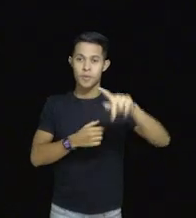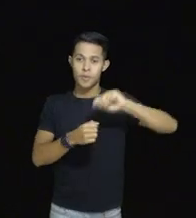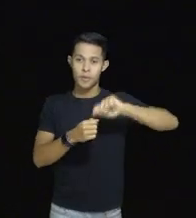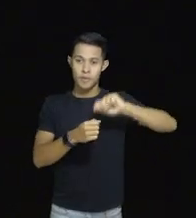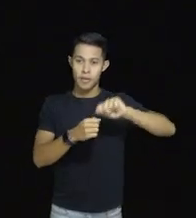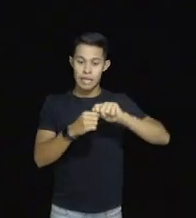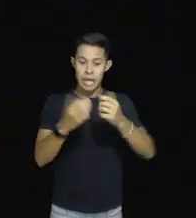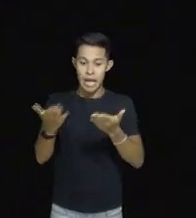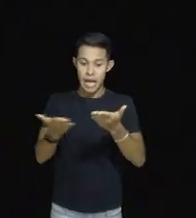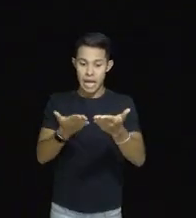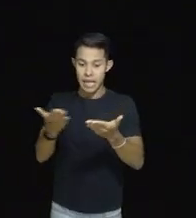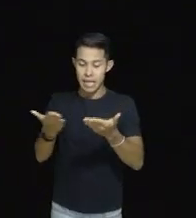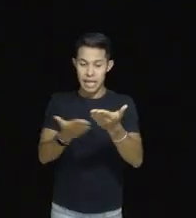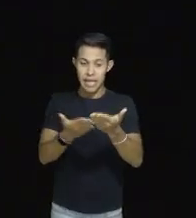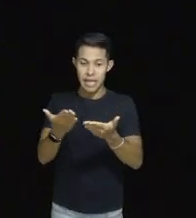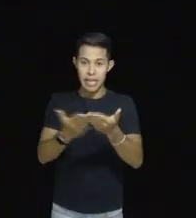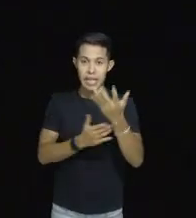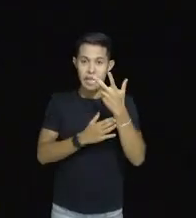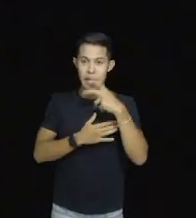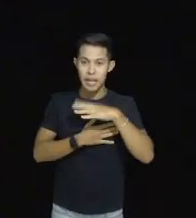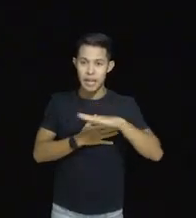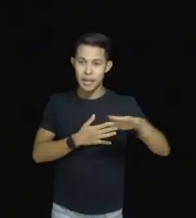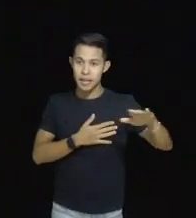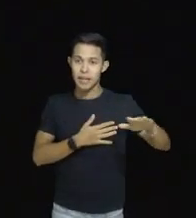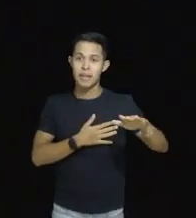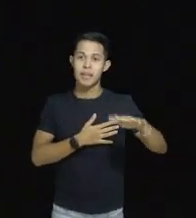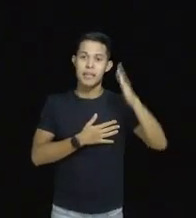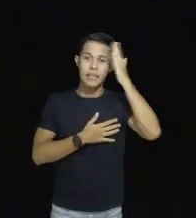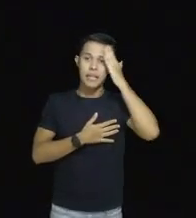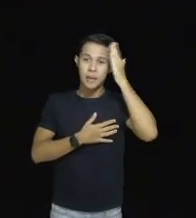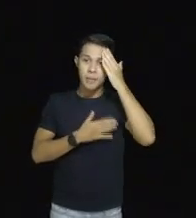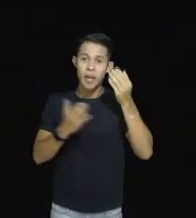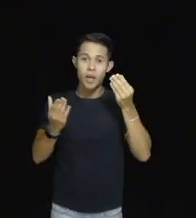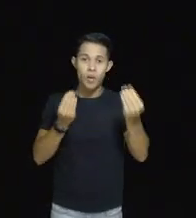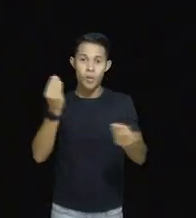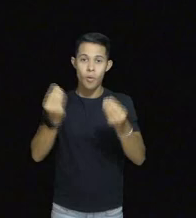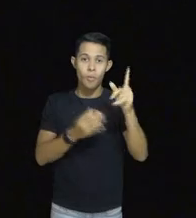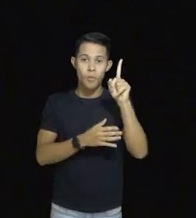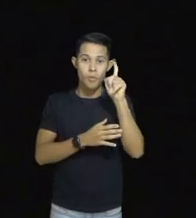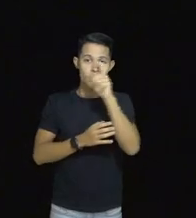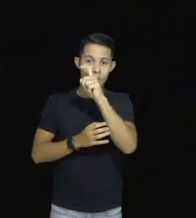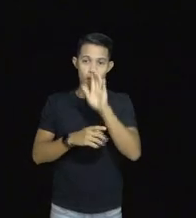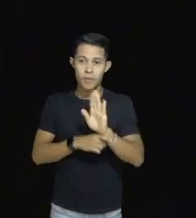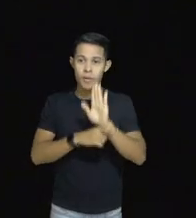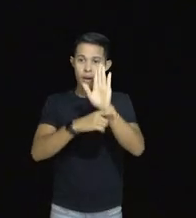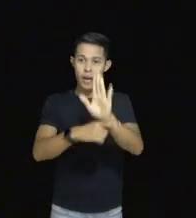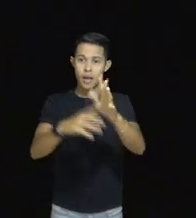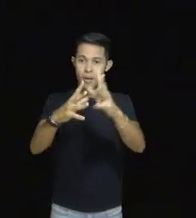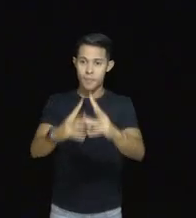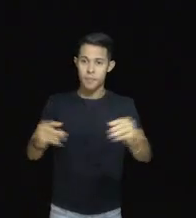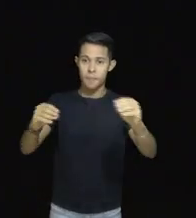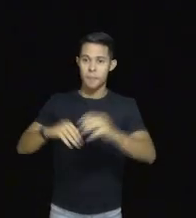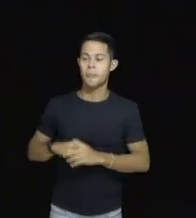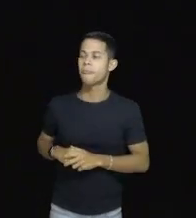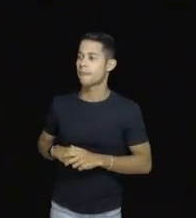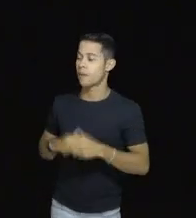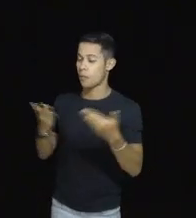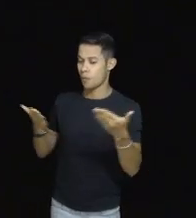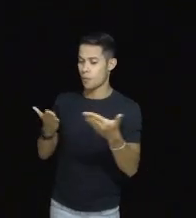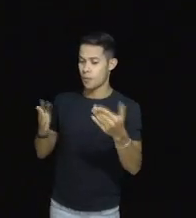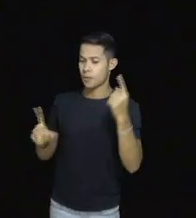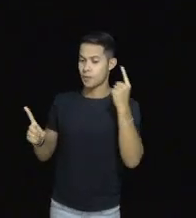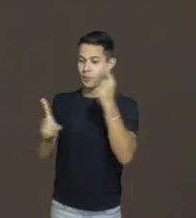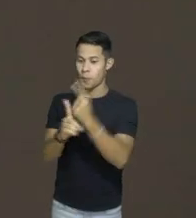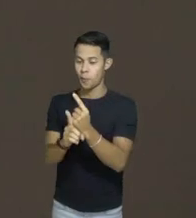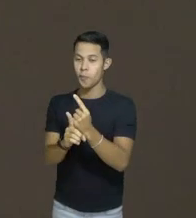criança, para saber sanar essa dificuldade que é essa aprendizagem com transtorno, né? E hoje a gente, enquanto poder público,